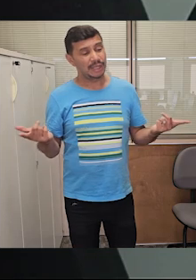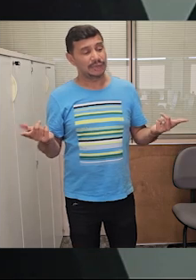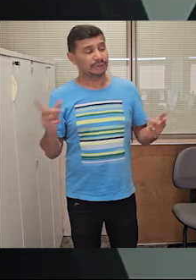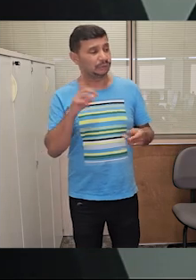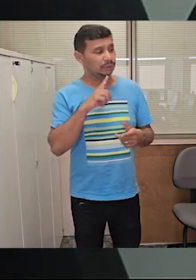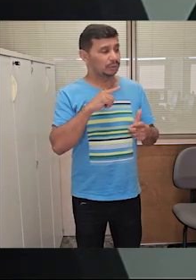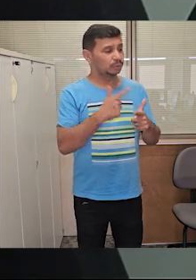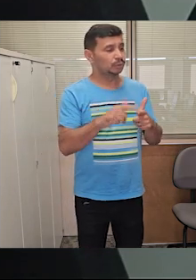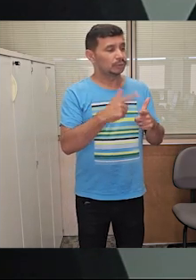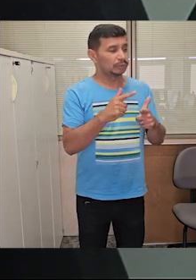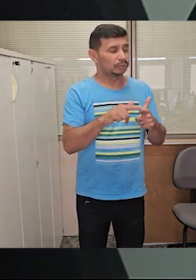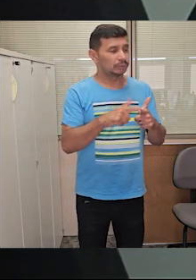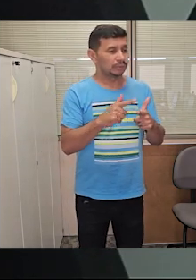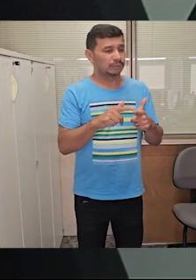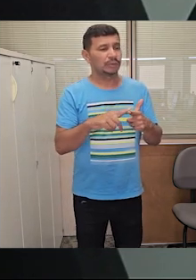infelizmente,